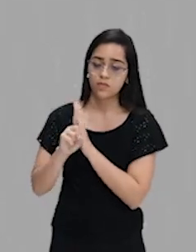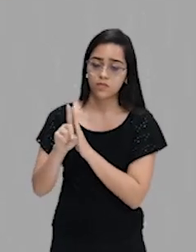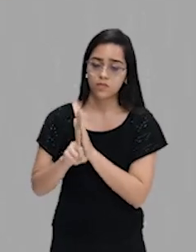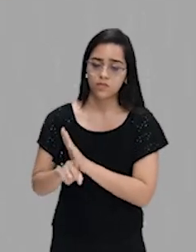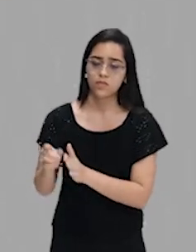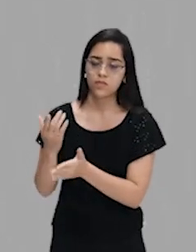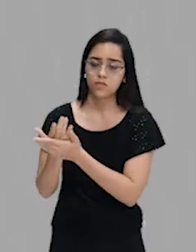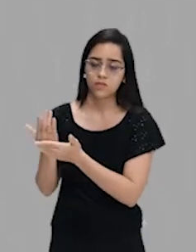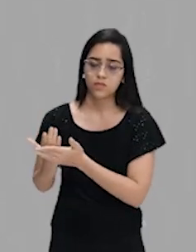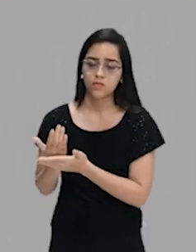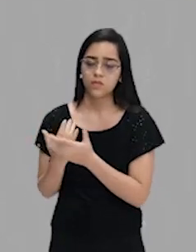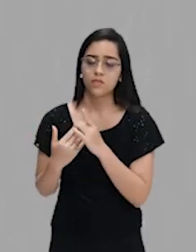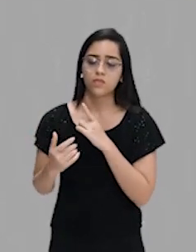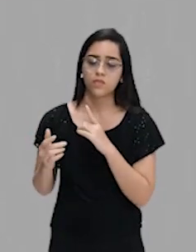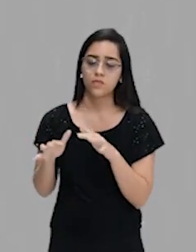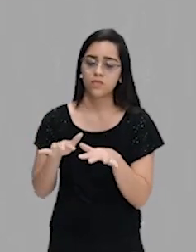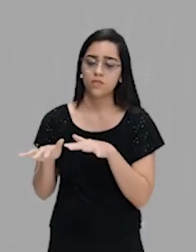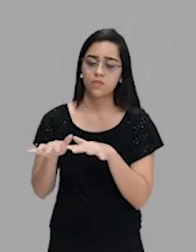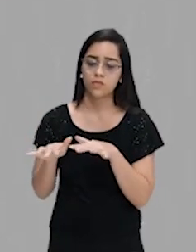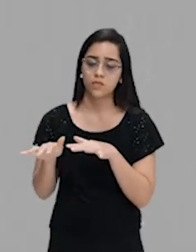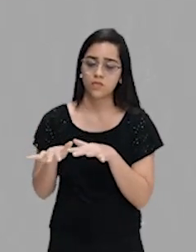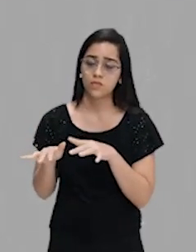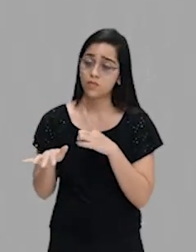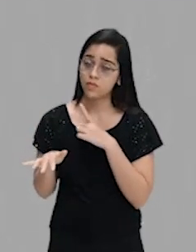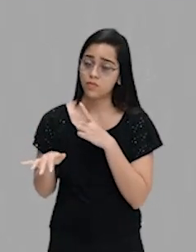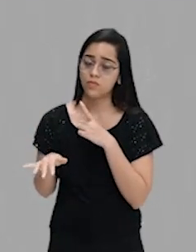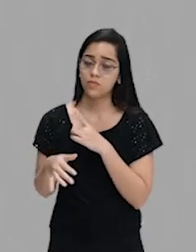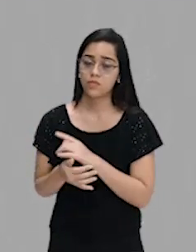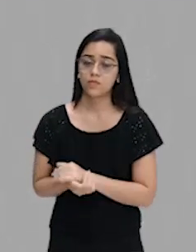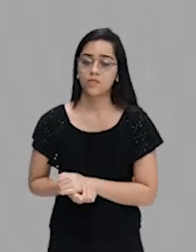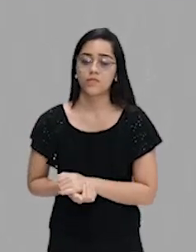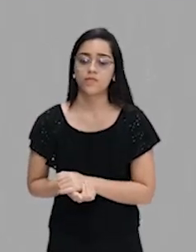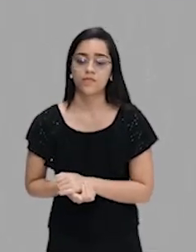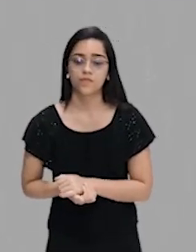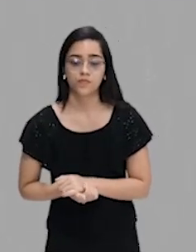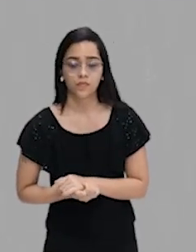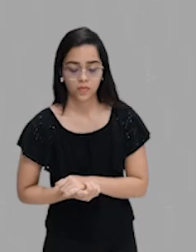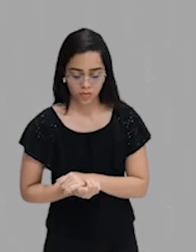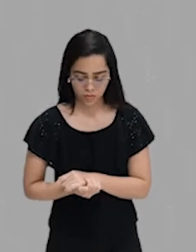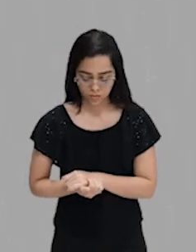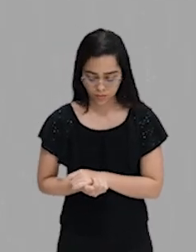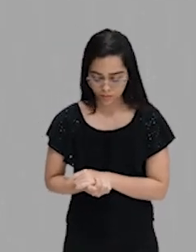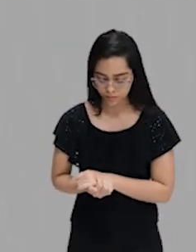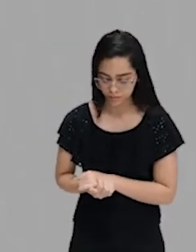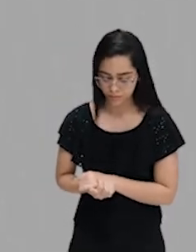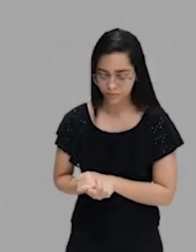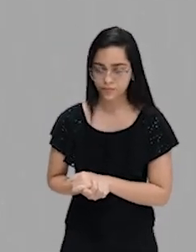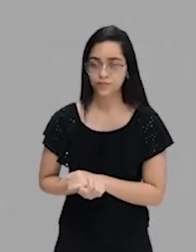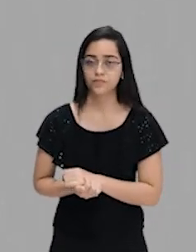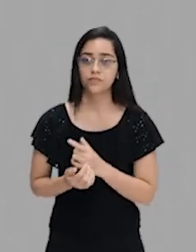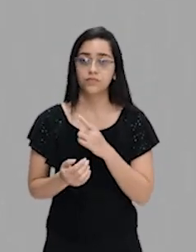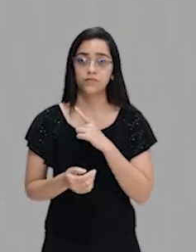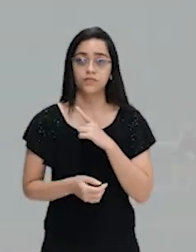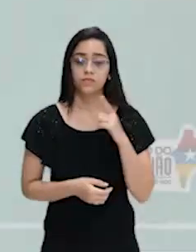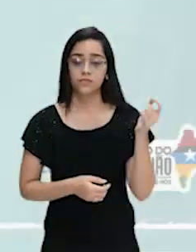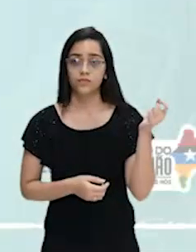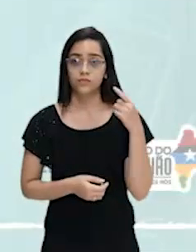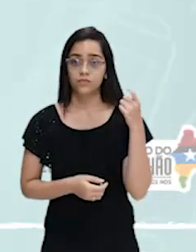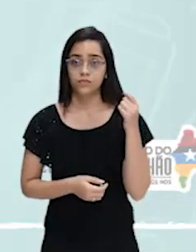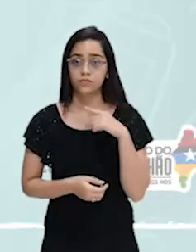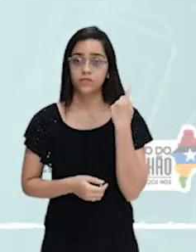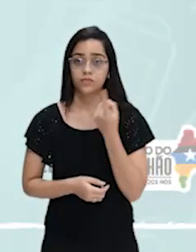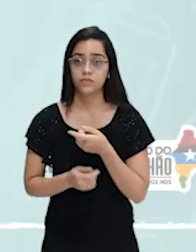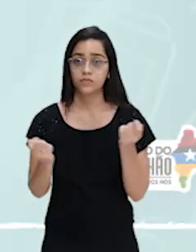logicamente, tá certo? Quanto a esse movimento diurno desses astros, tá ok? Bom, então esse Sol, o movimento do Sol,